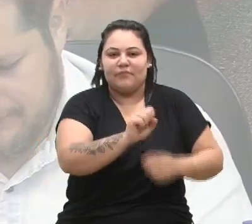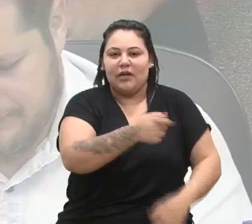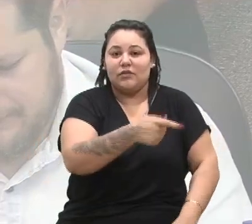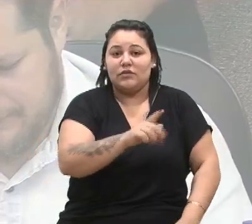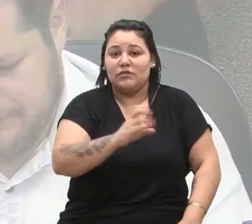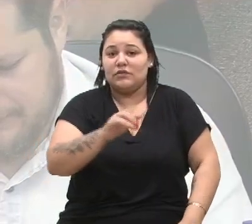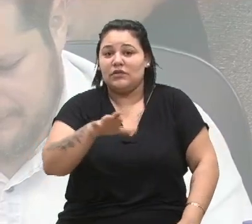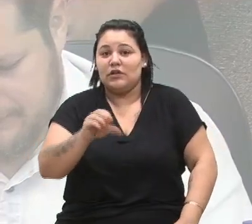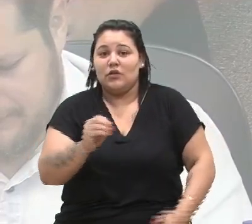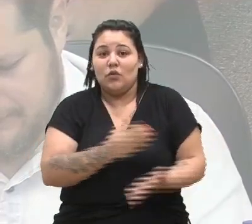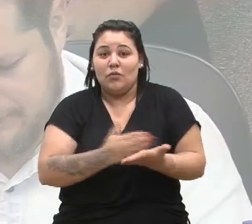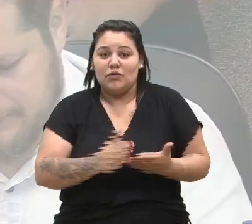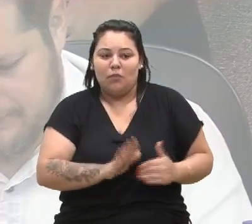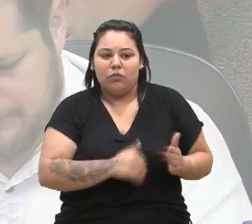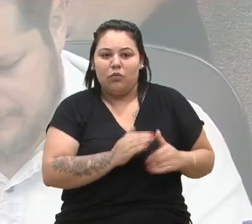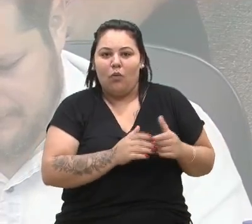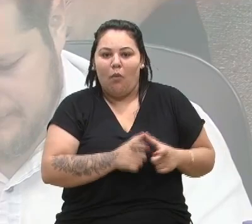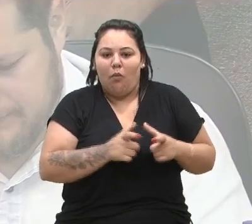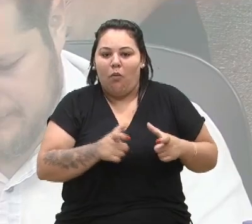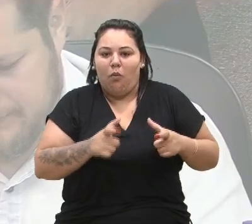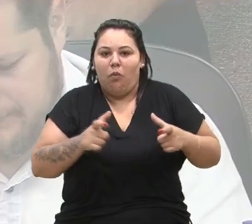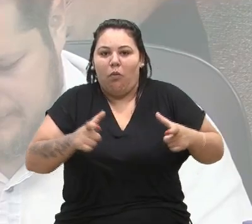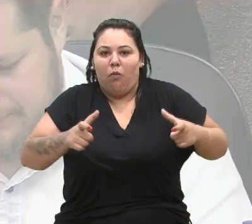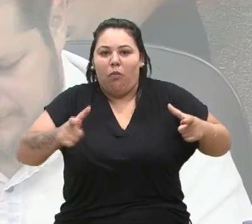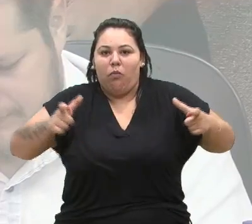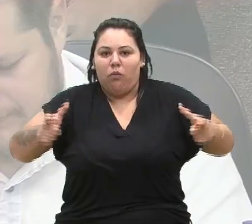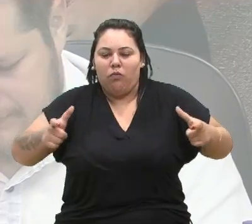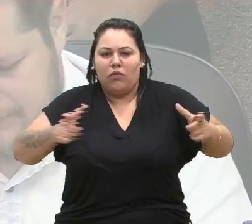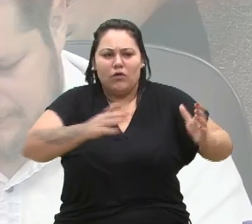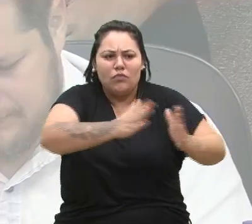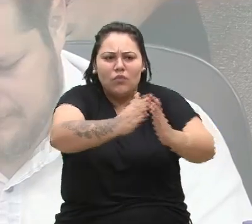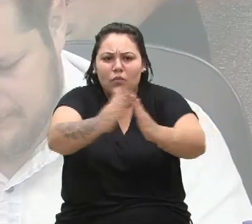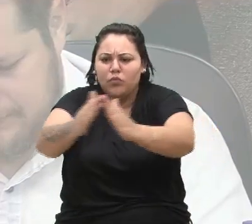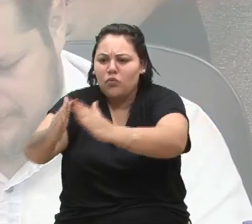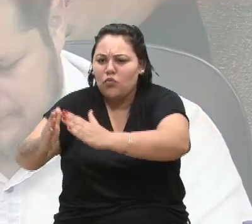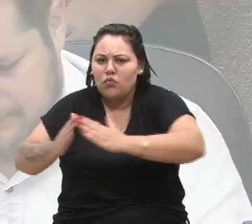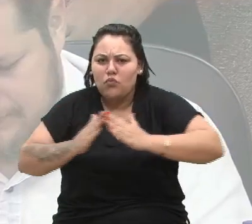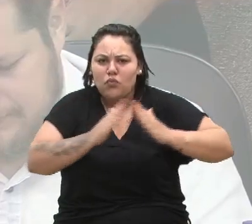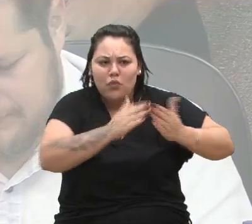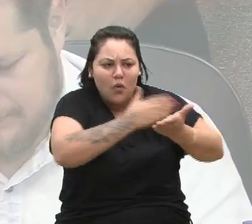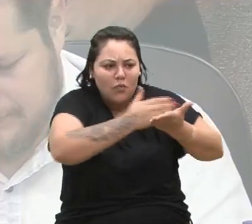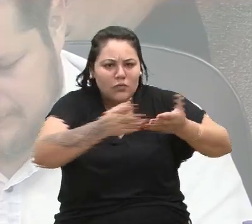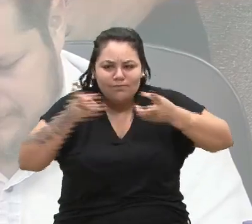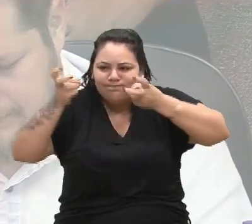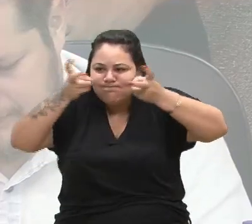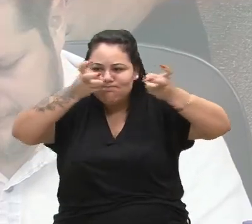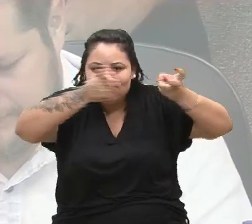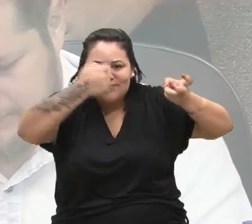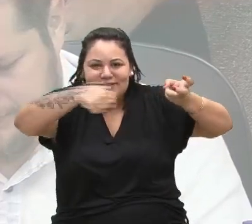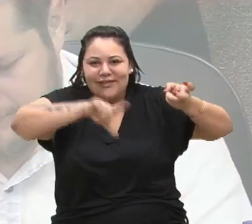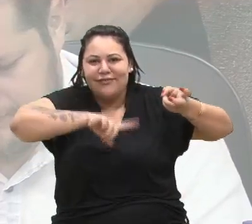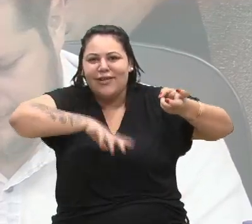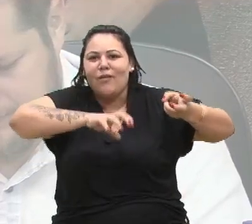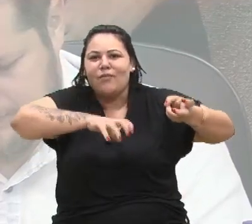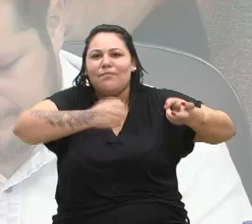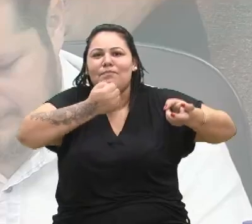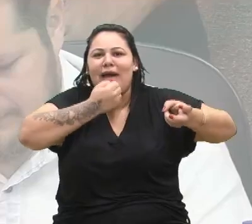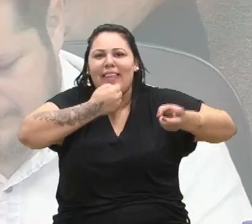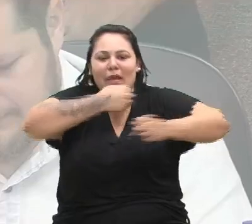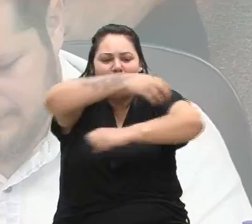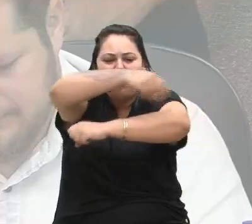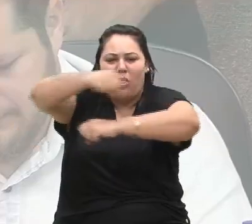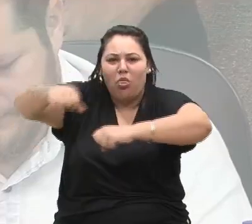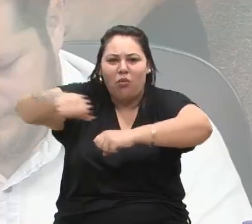e os moradores constatavam a necessidade de se fazer o calçamento das ruas, nas proximidades